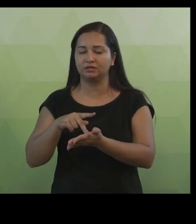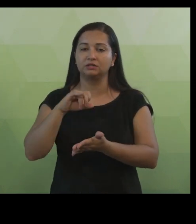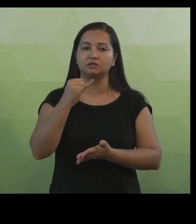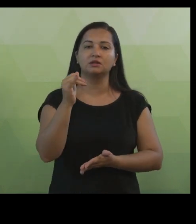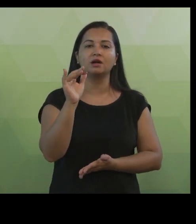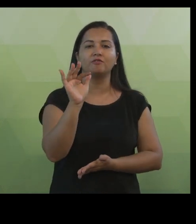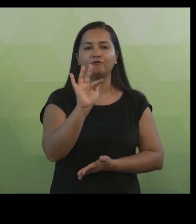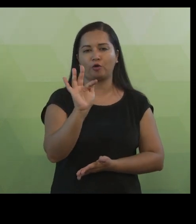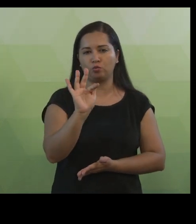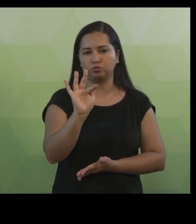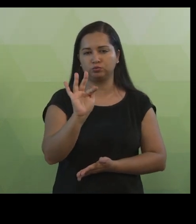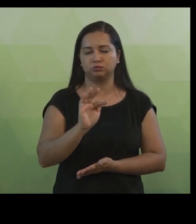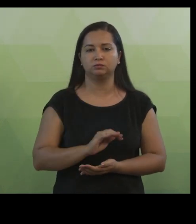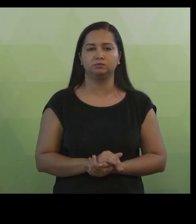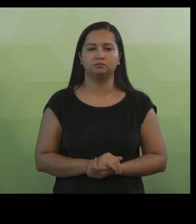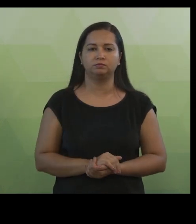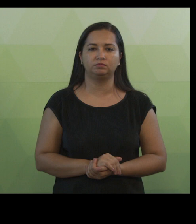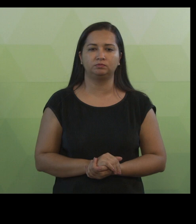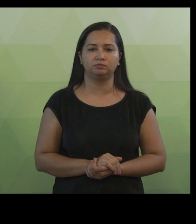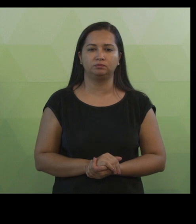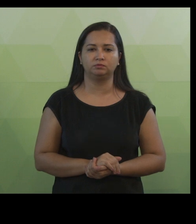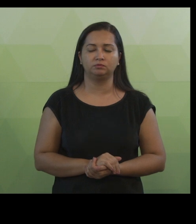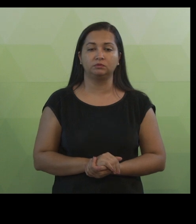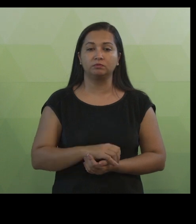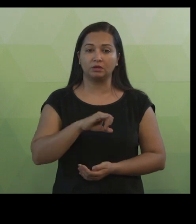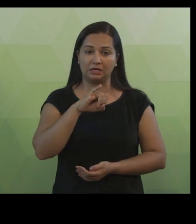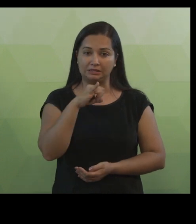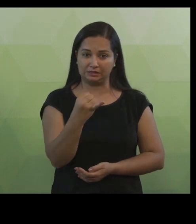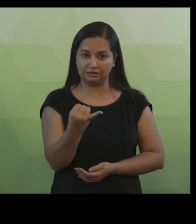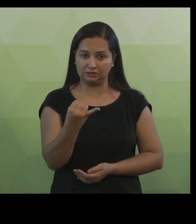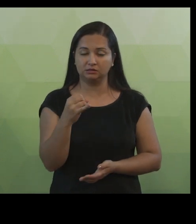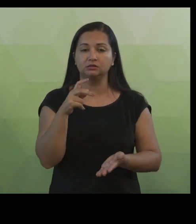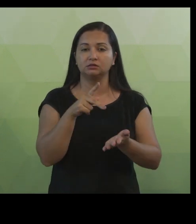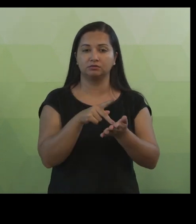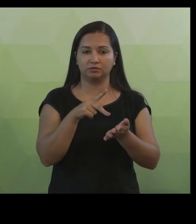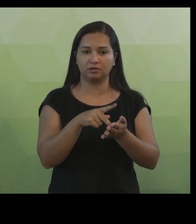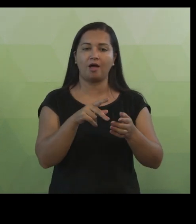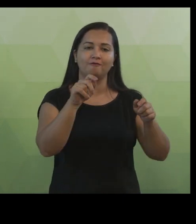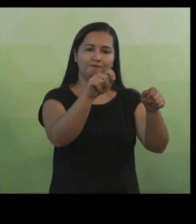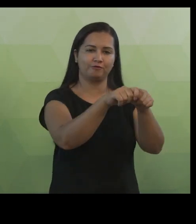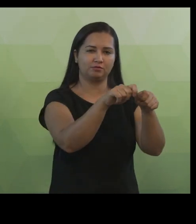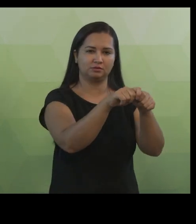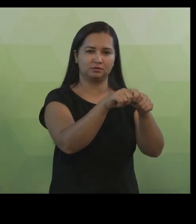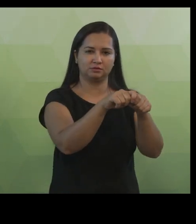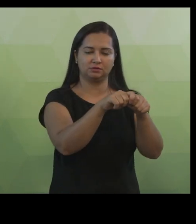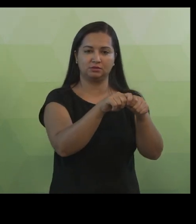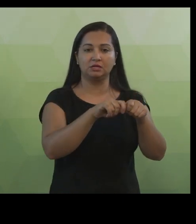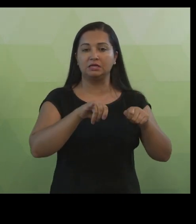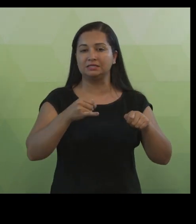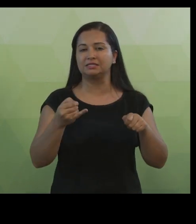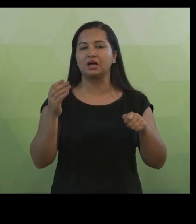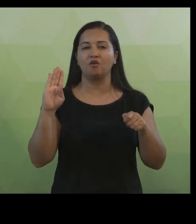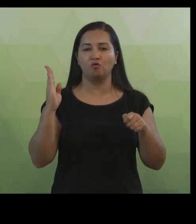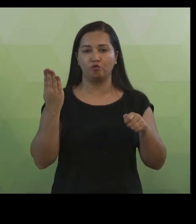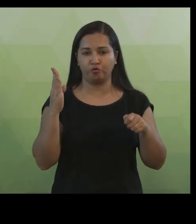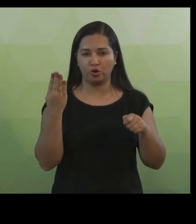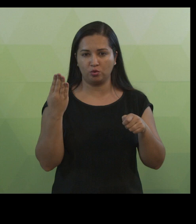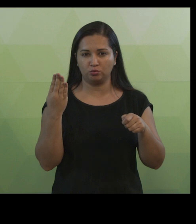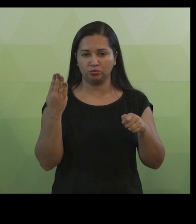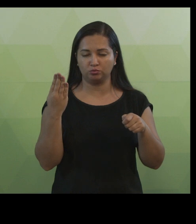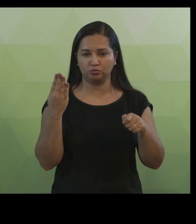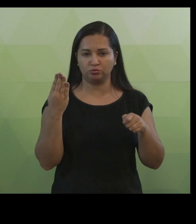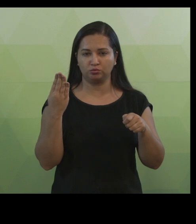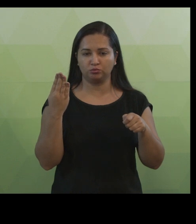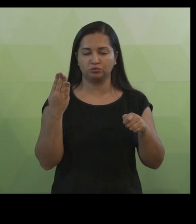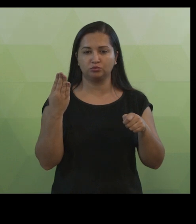se, que inclusive fizemos um teste rápido ali. O se tem essa estrutura básica, como em